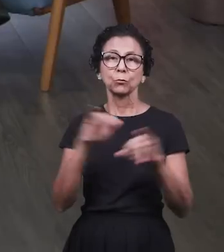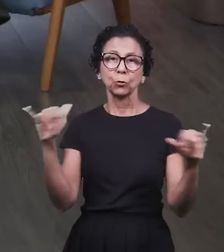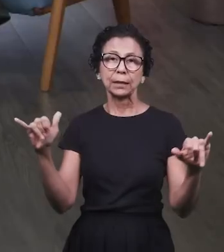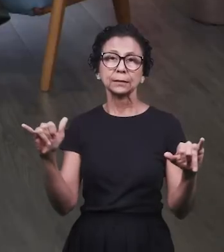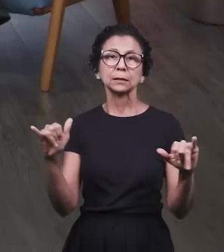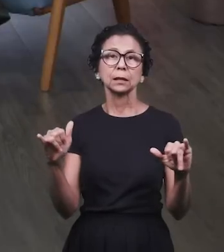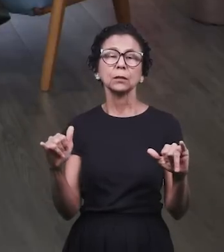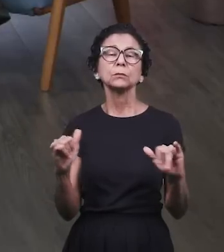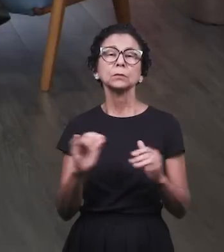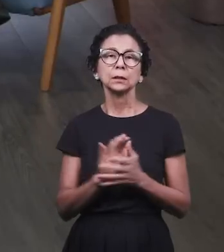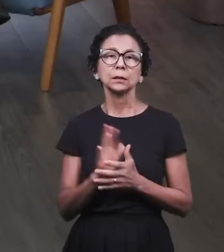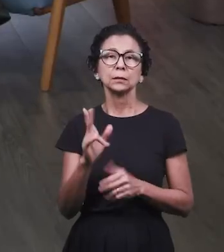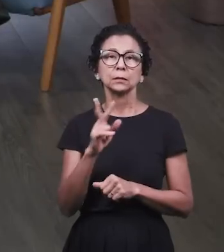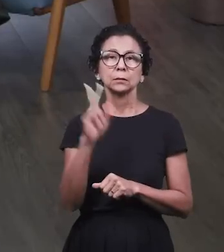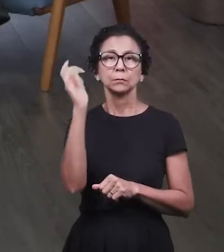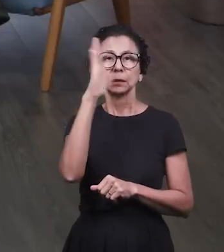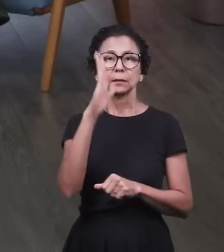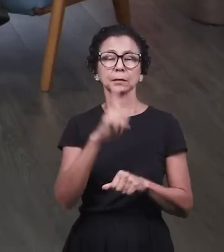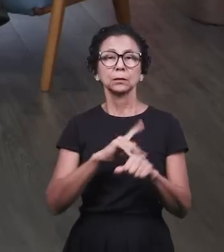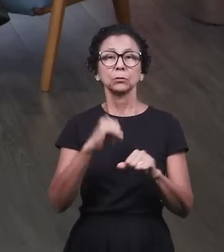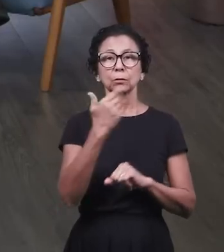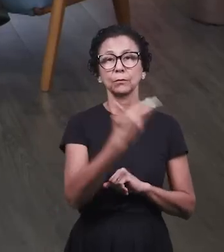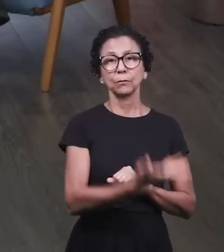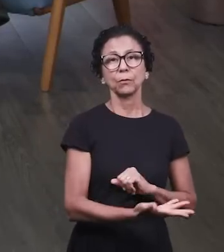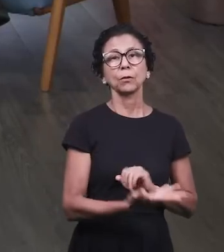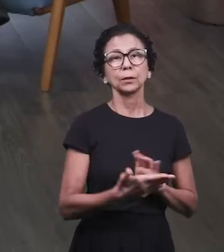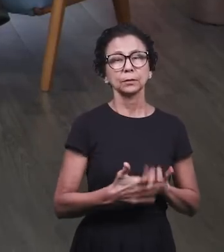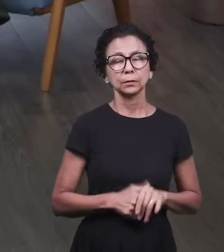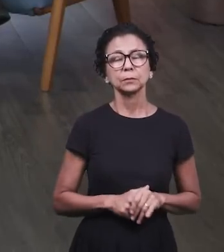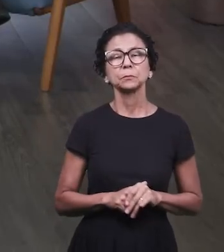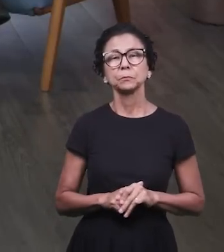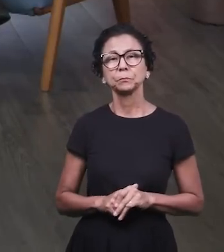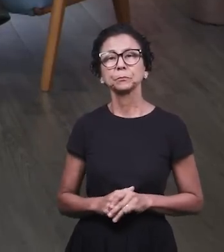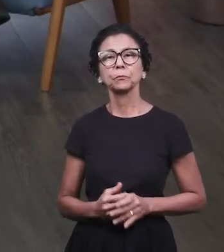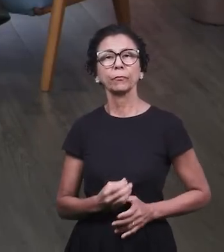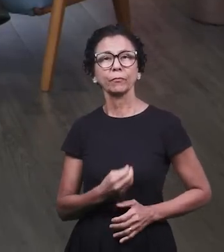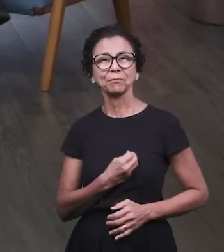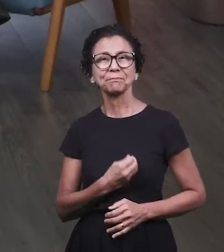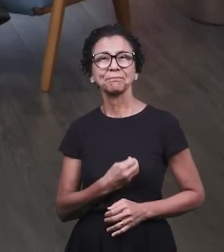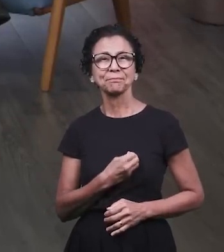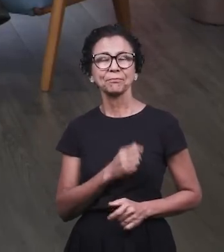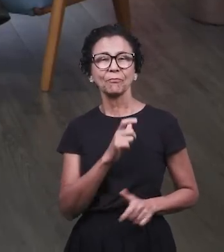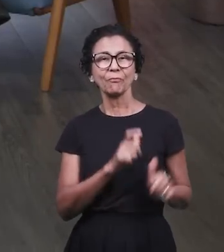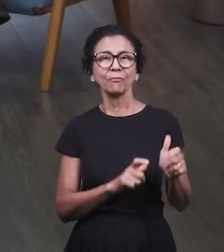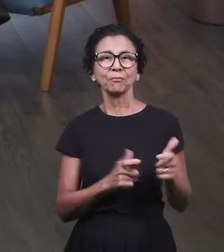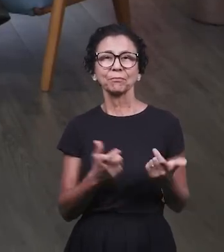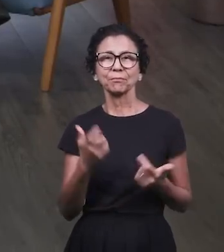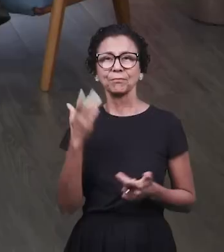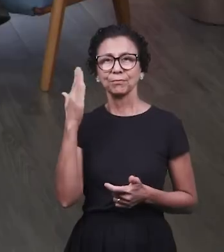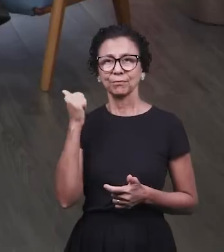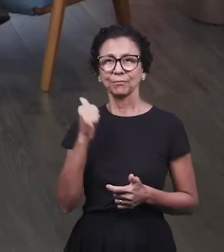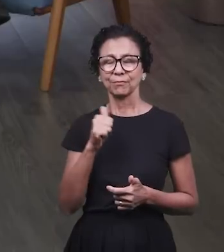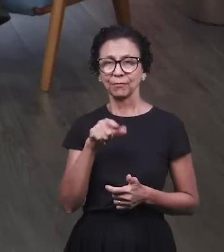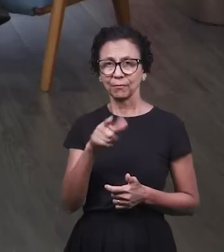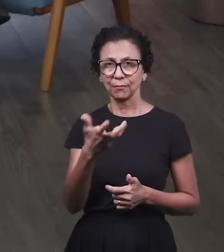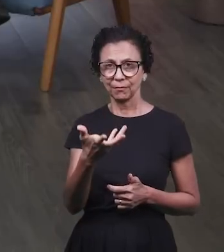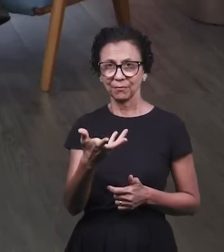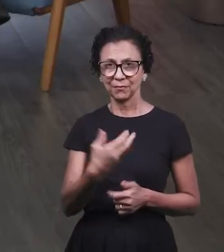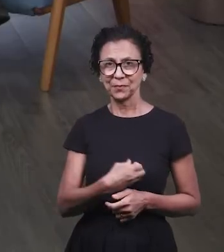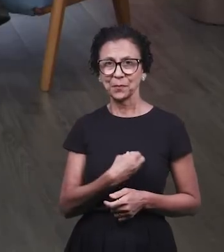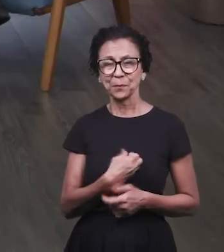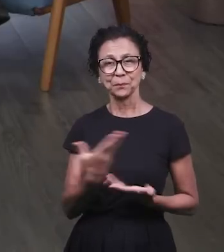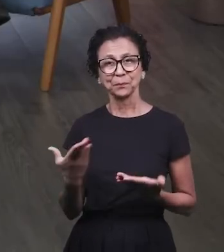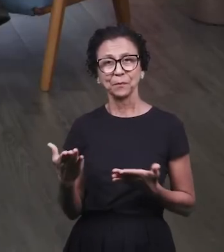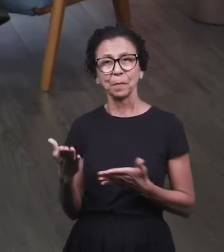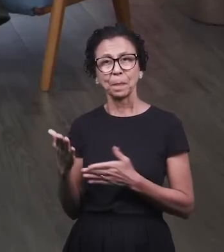só para o Brasil, mas também para o exterior, né? Pessoas que estão fora do Brasil e que participam conosco. E você já sabe, quer participar, aponta